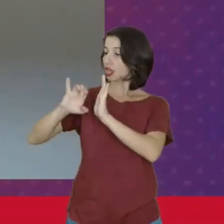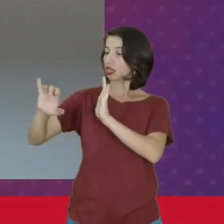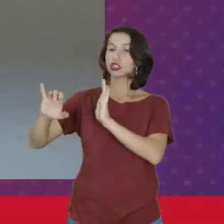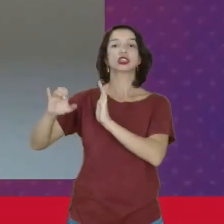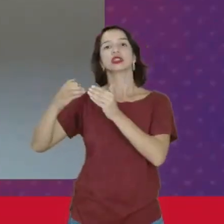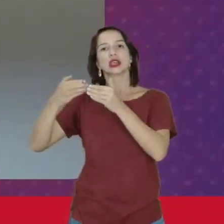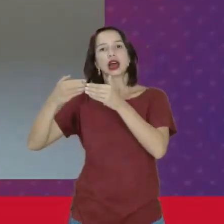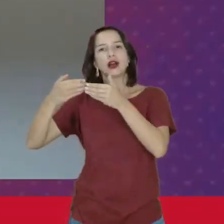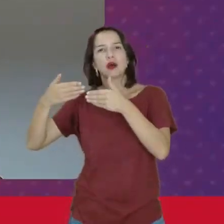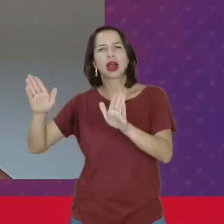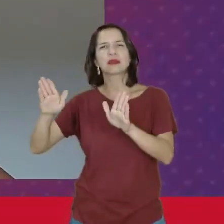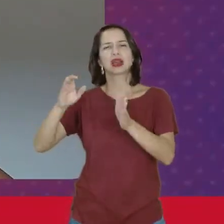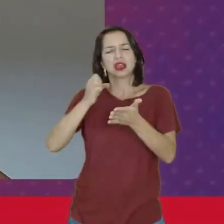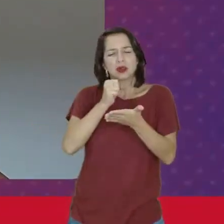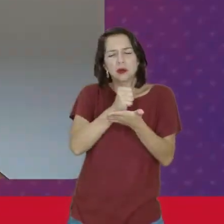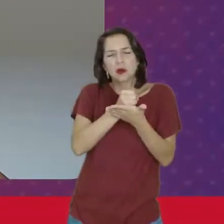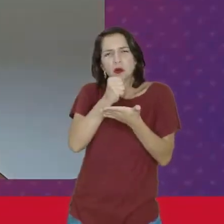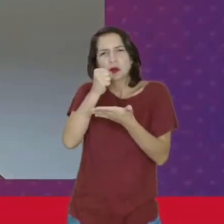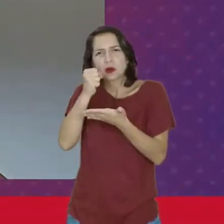contratação